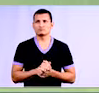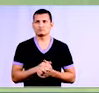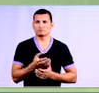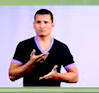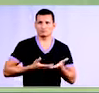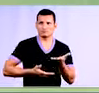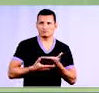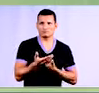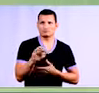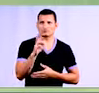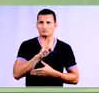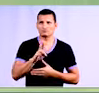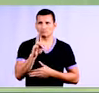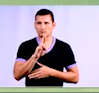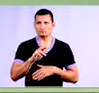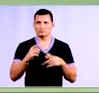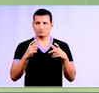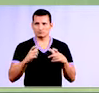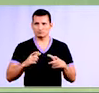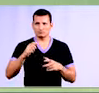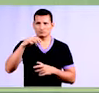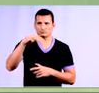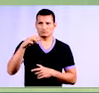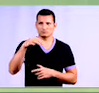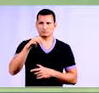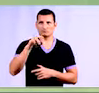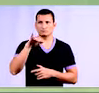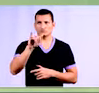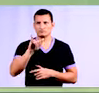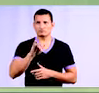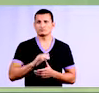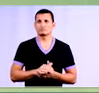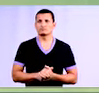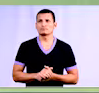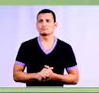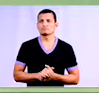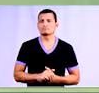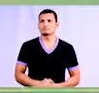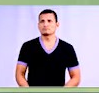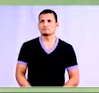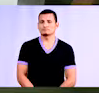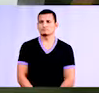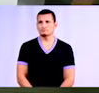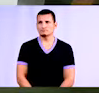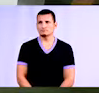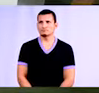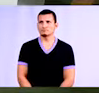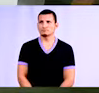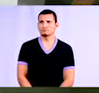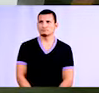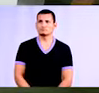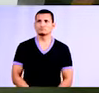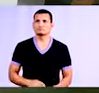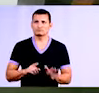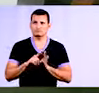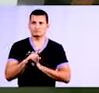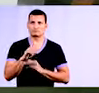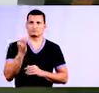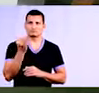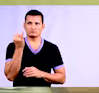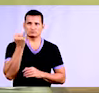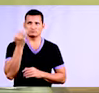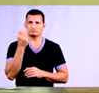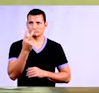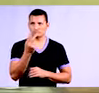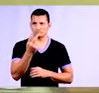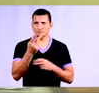utilização e os espaços de memória. O senhor gostaria de acrescentar alguma coisa, professor? Sim, é importante duas coisas. Uma, você